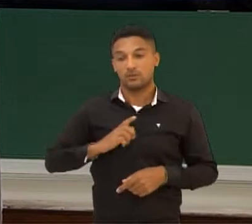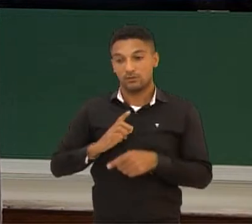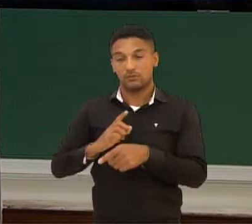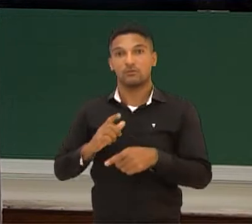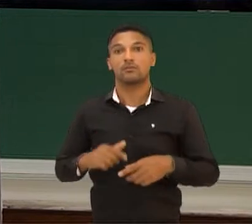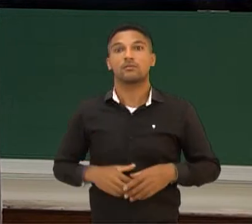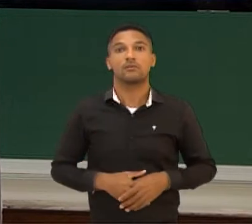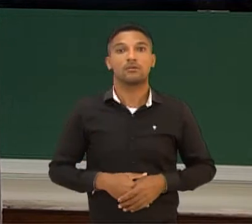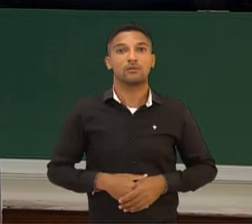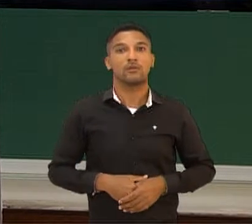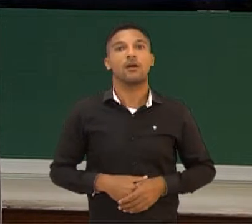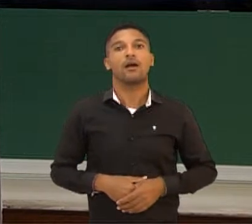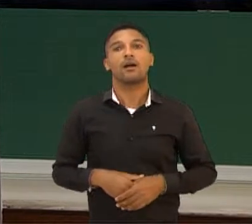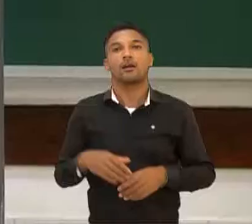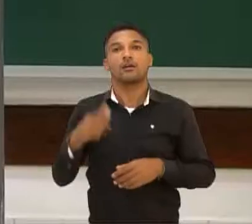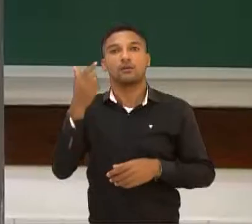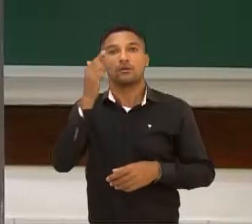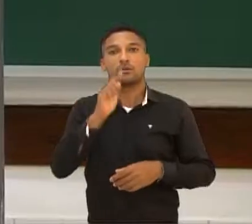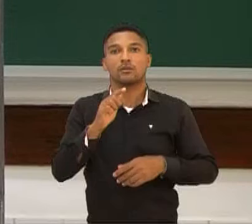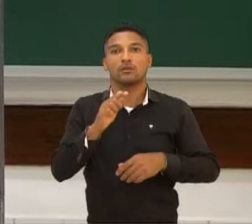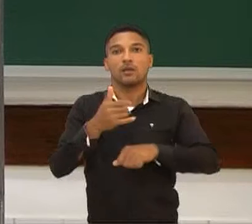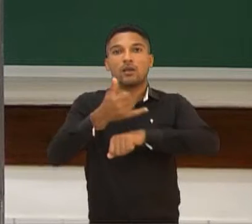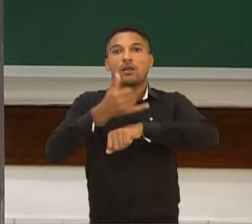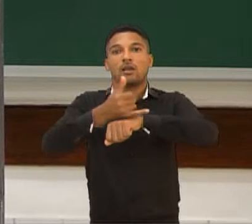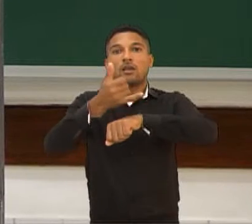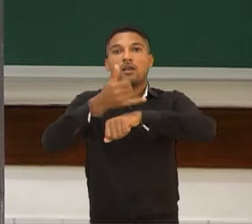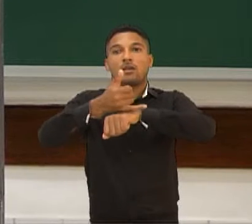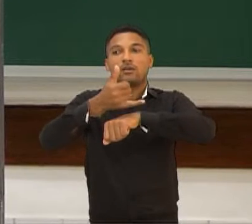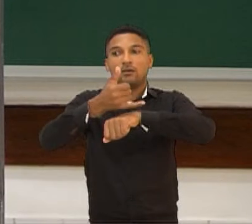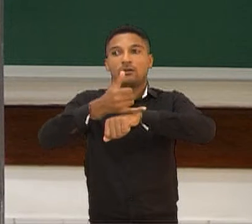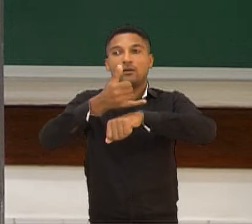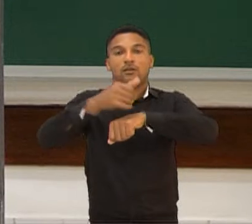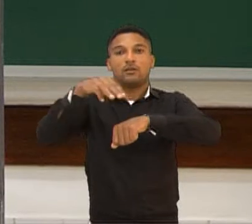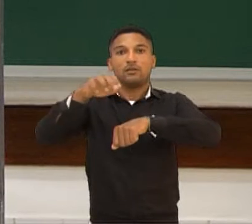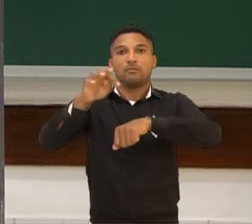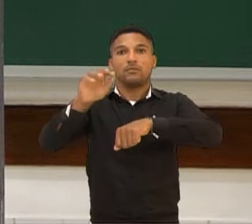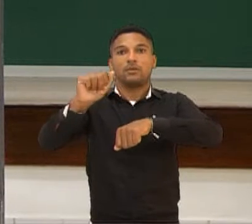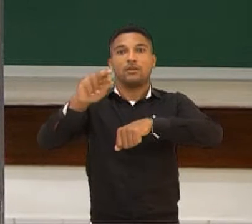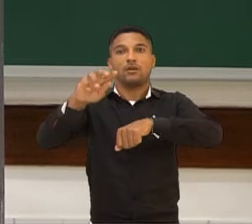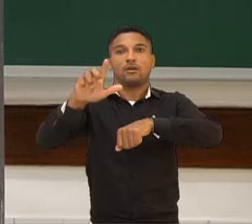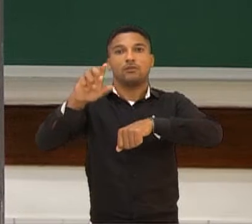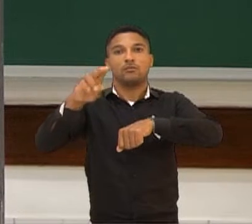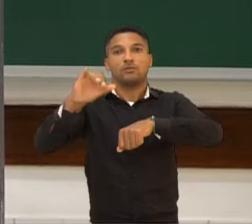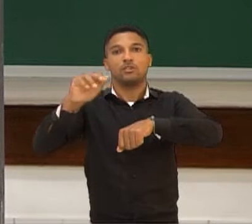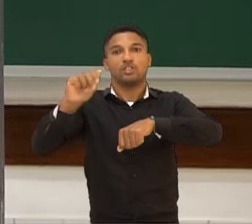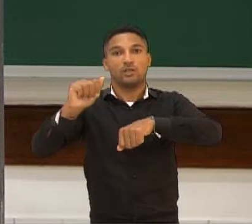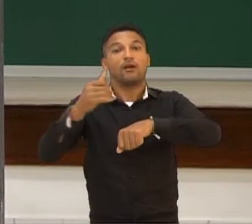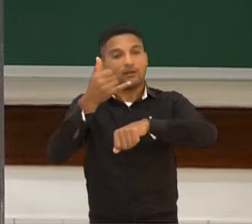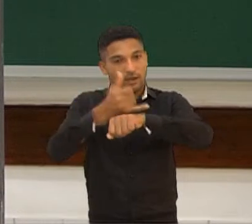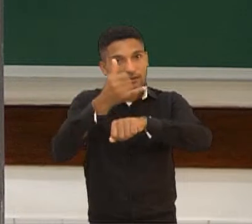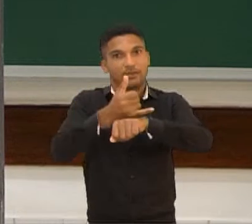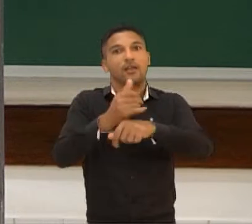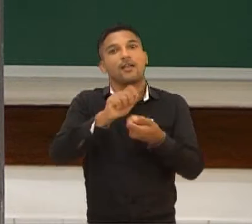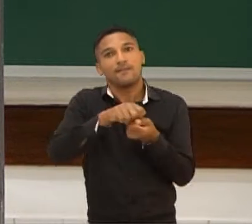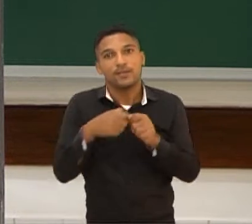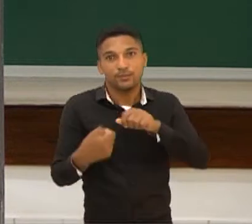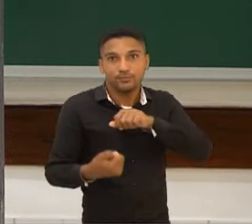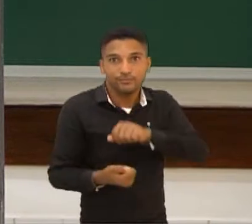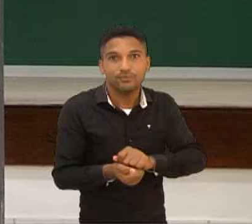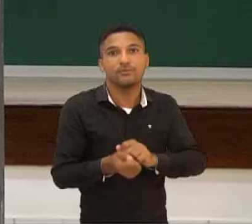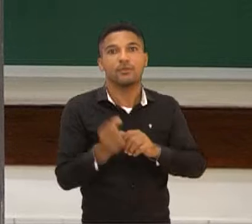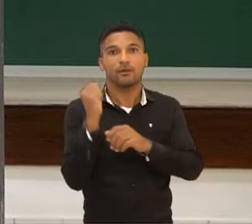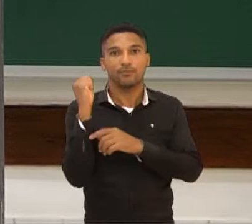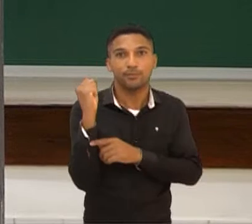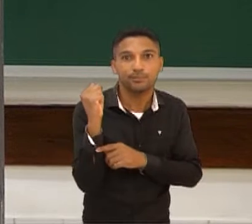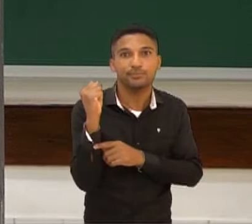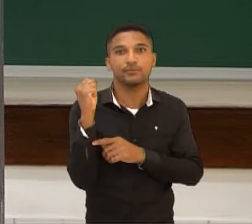o domínio da metalurgia. Ou seja, eles já dominavam a confecção de instrumentos de ferro. Eles eram os